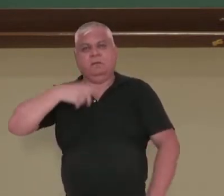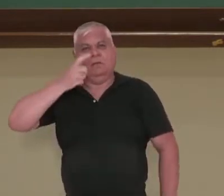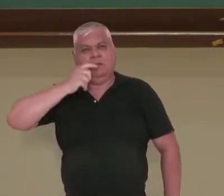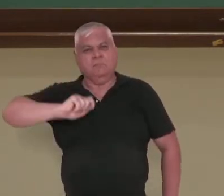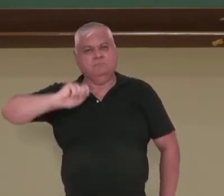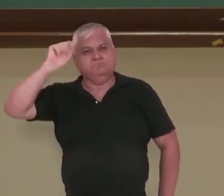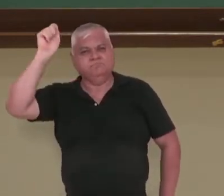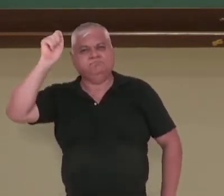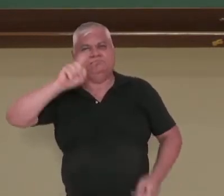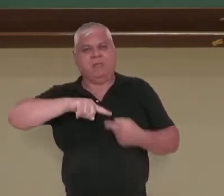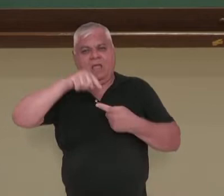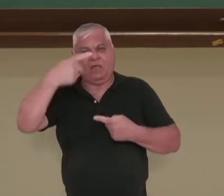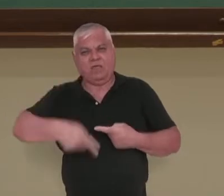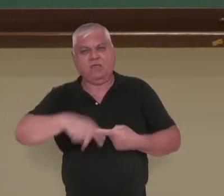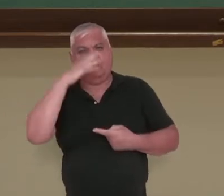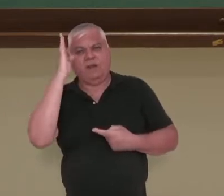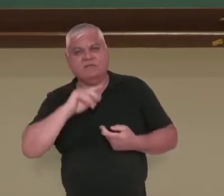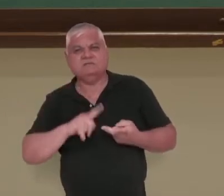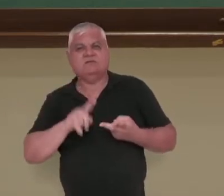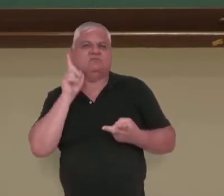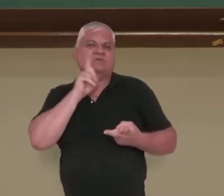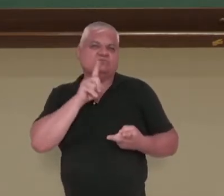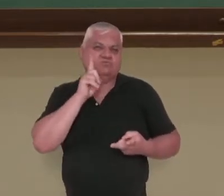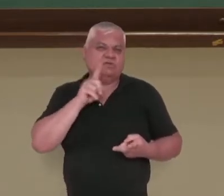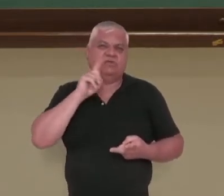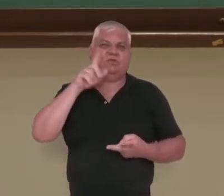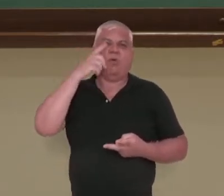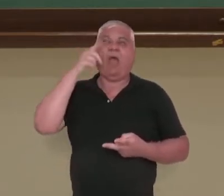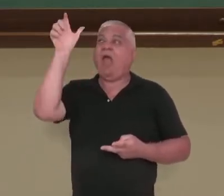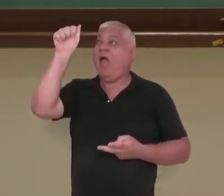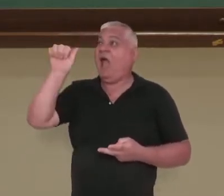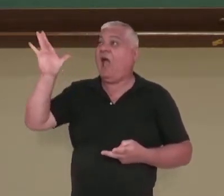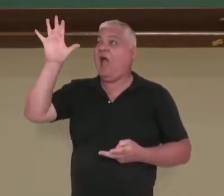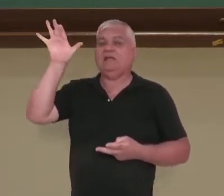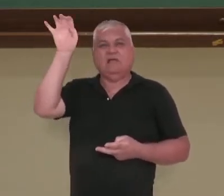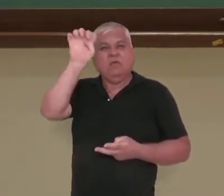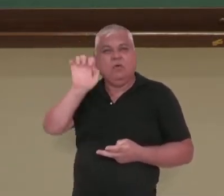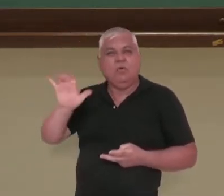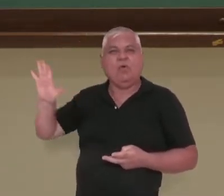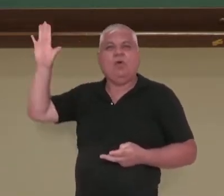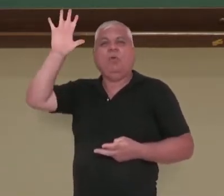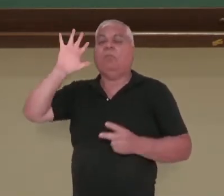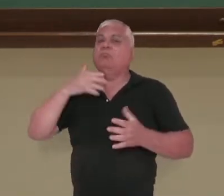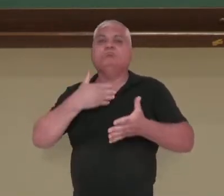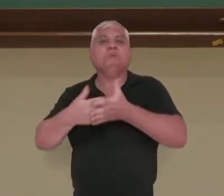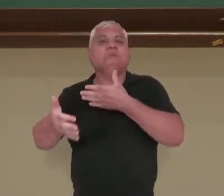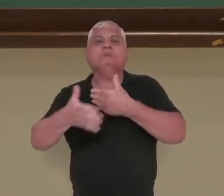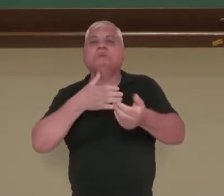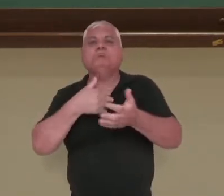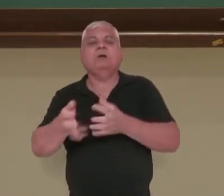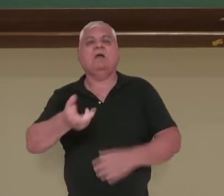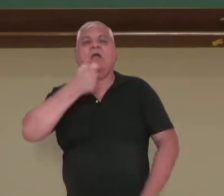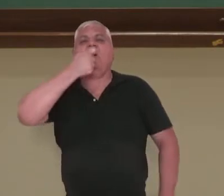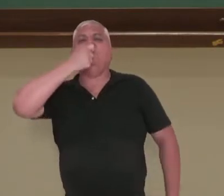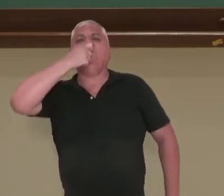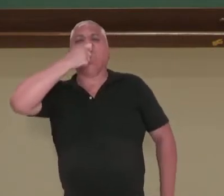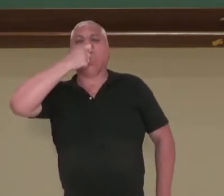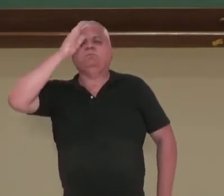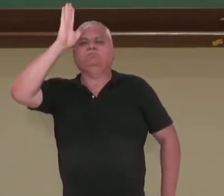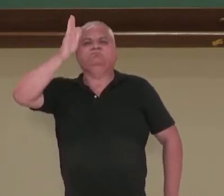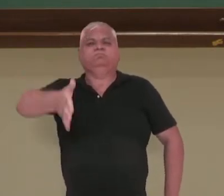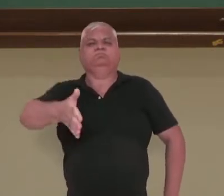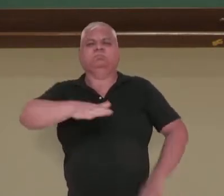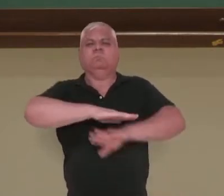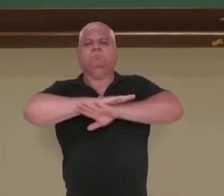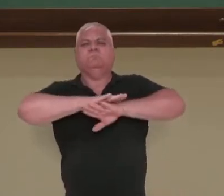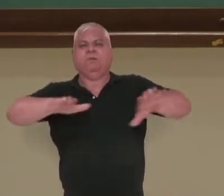nos Estados Unidos, na Ásia, na Europa, qualquer lugar do mundo, o juiz vai fazer a mesma sinalização e a